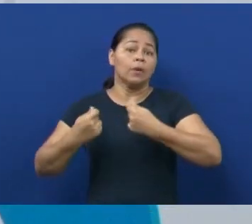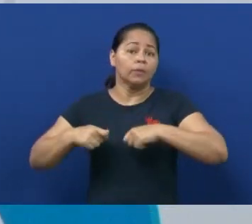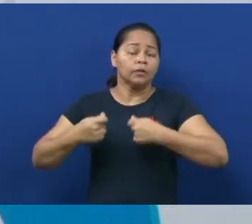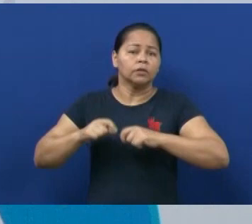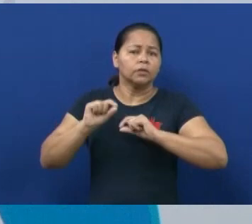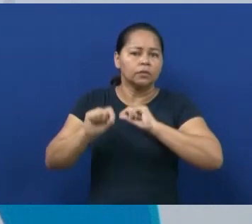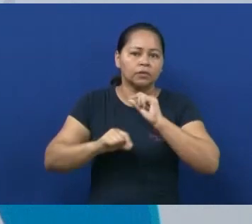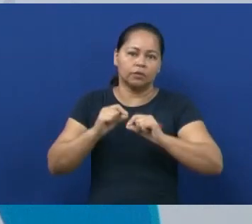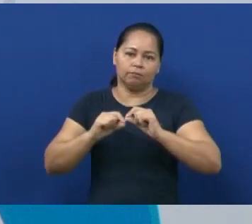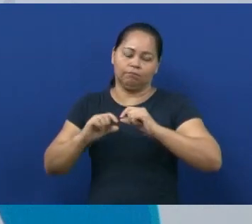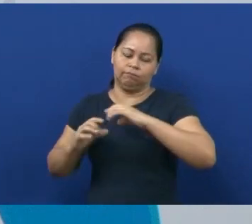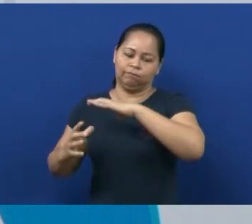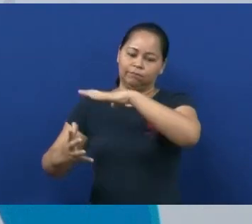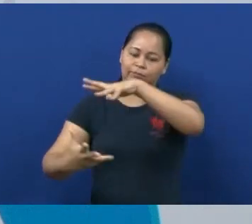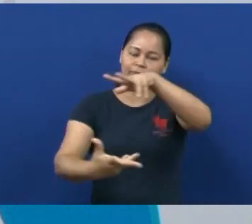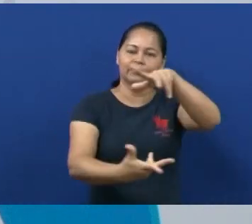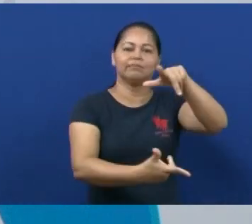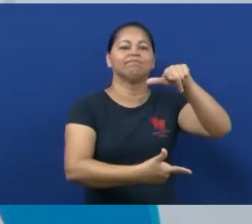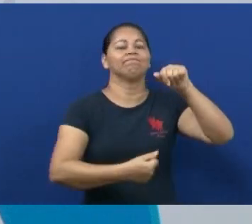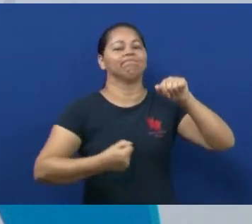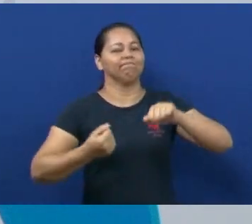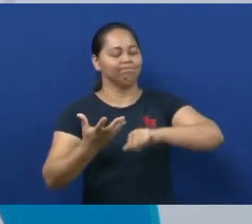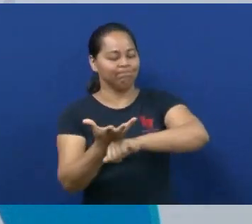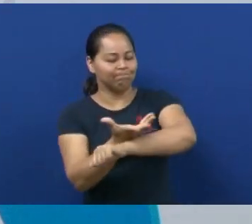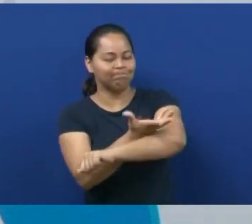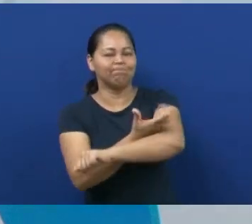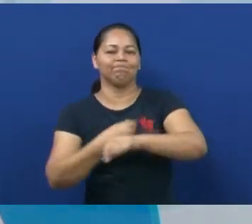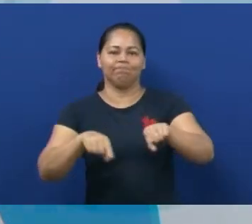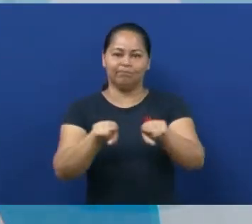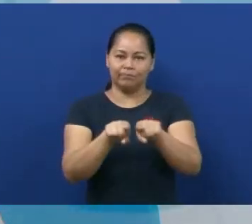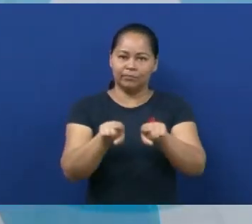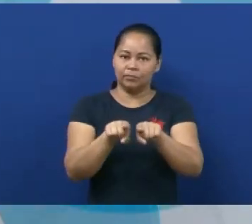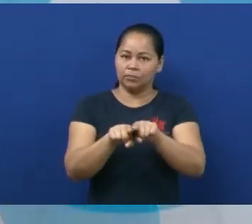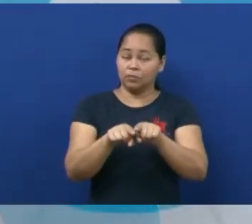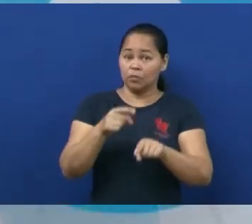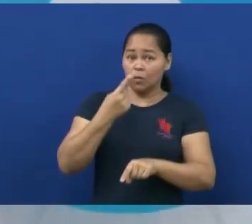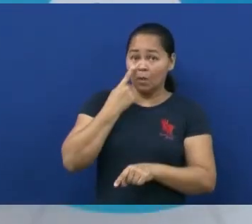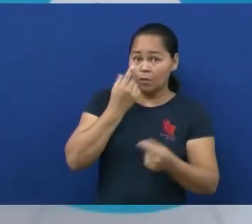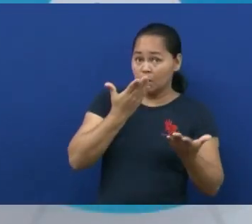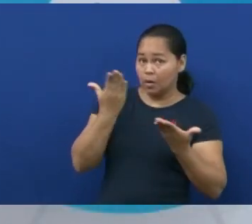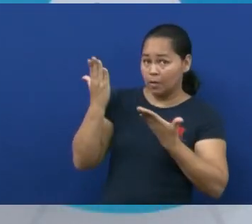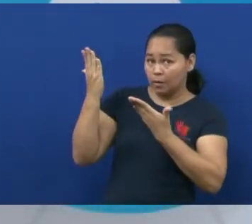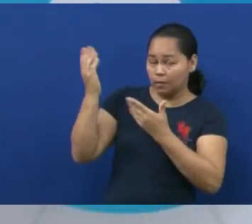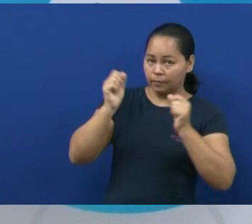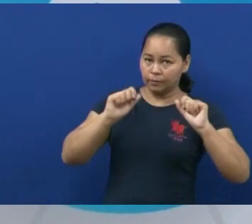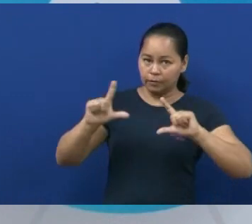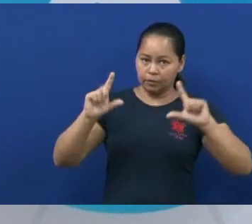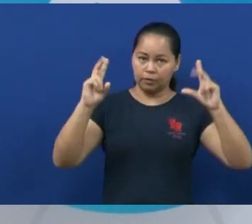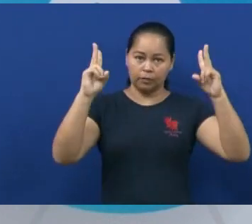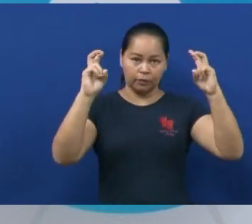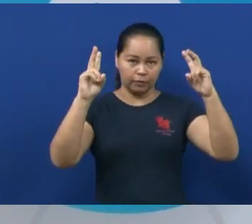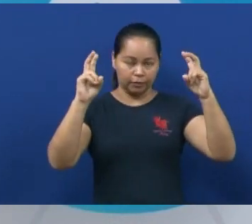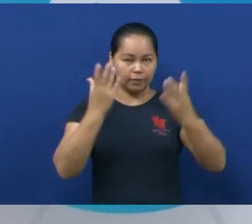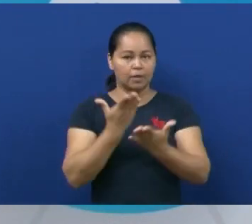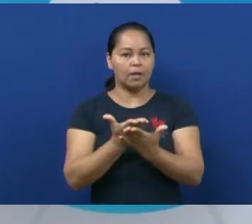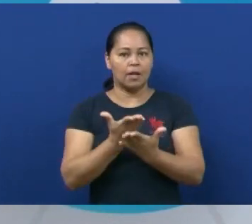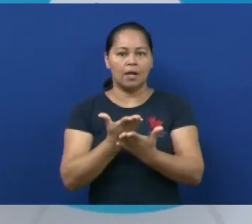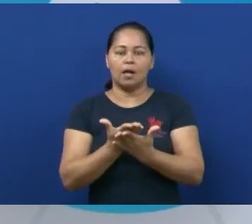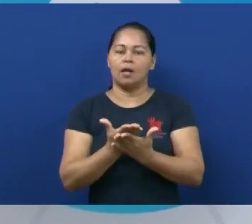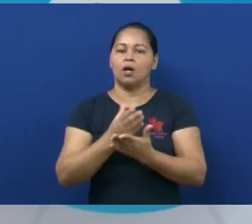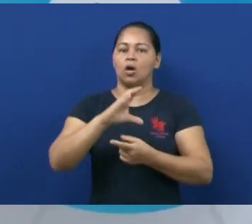impactando positivamente no meio ambiente. Como vamos ver aqui no primeiro slide, esse é o título da nossa aula,